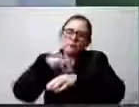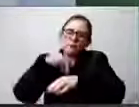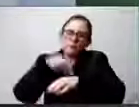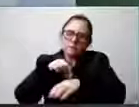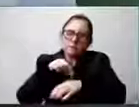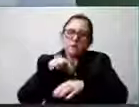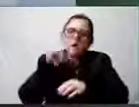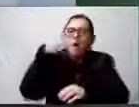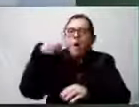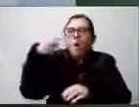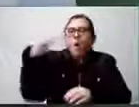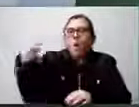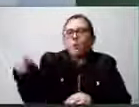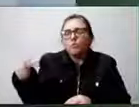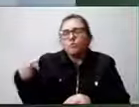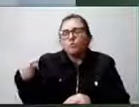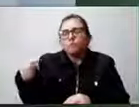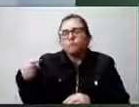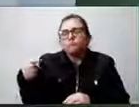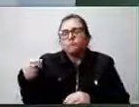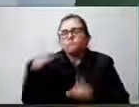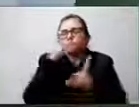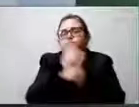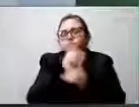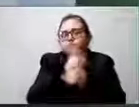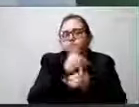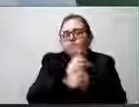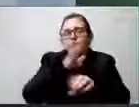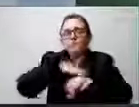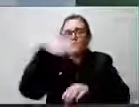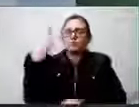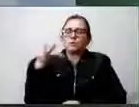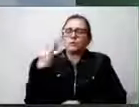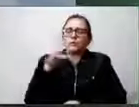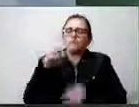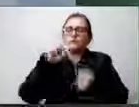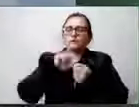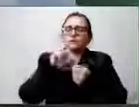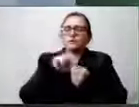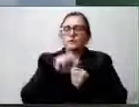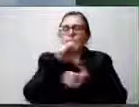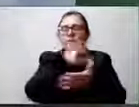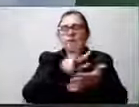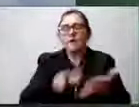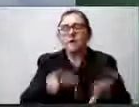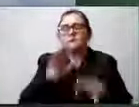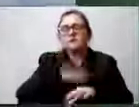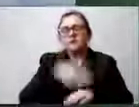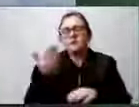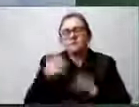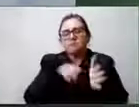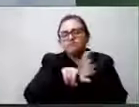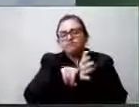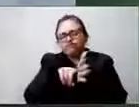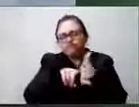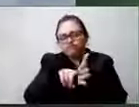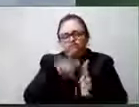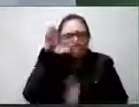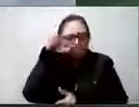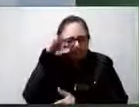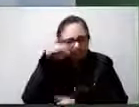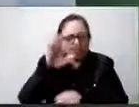que outro cenário se encontra para além da dor. Então, a gente precisa fazer, na verdade, uma avaliação mais minuciosa. E